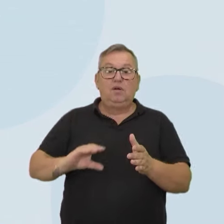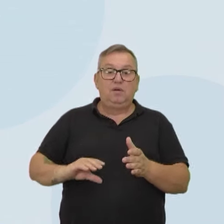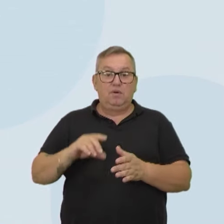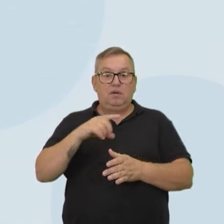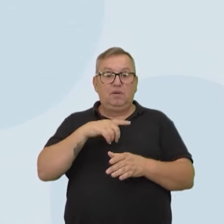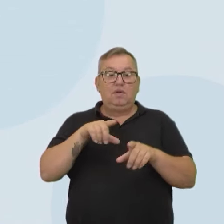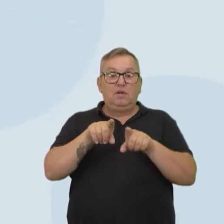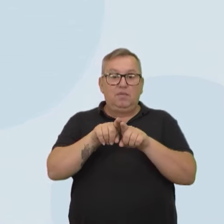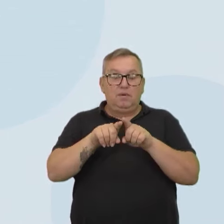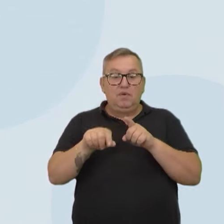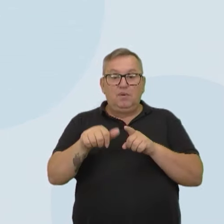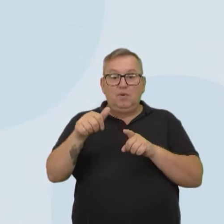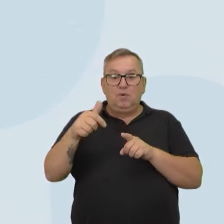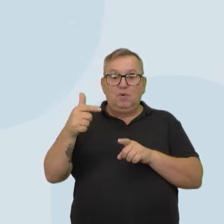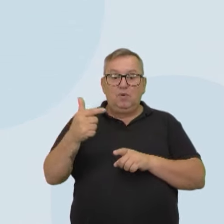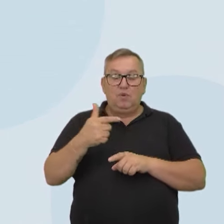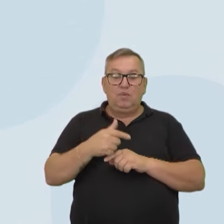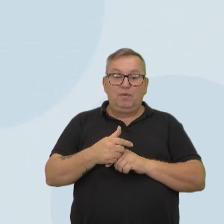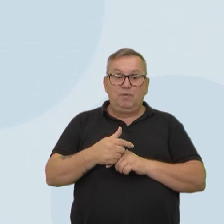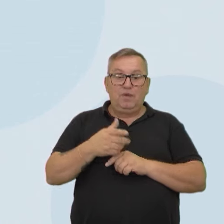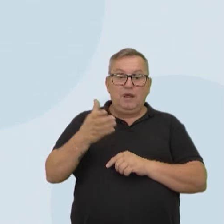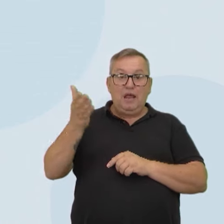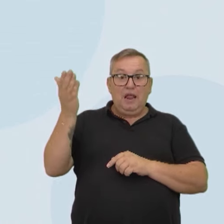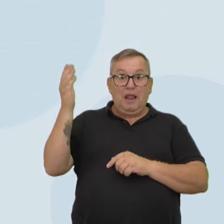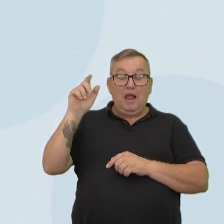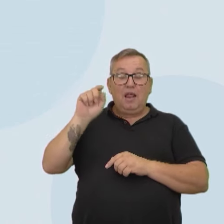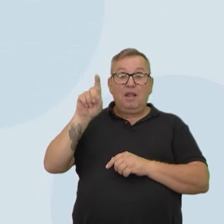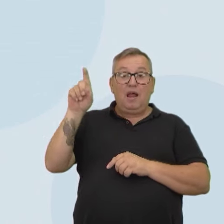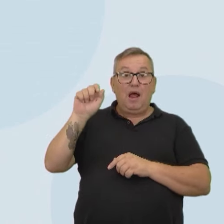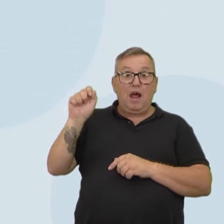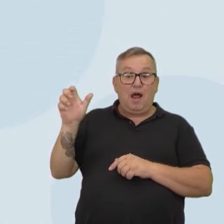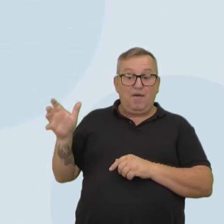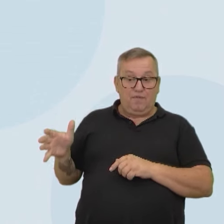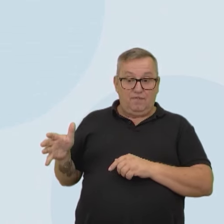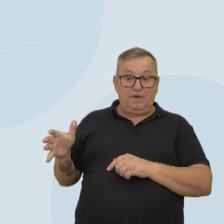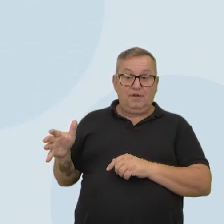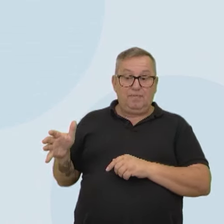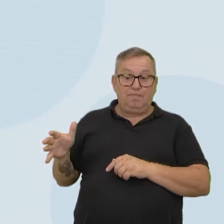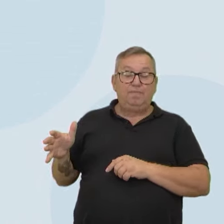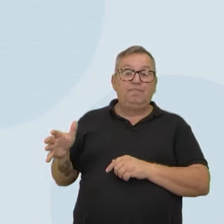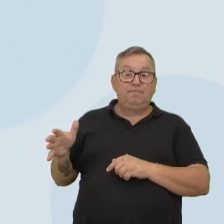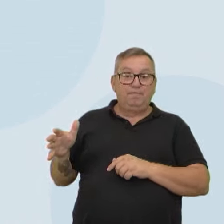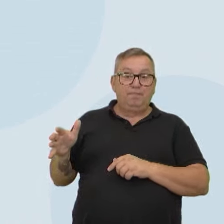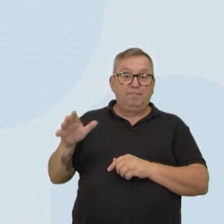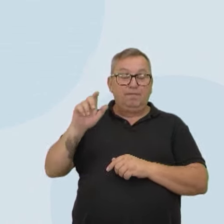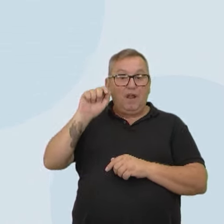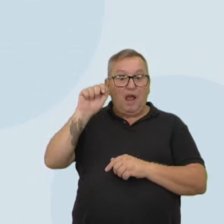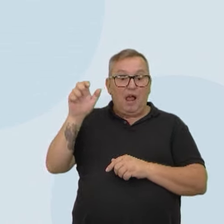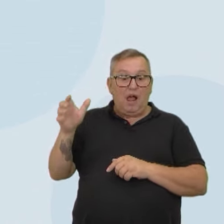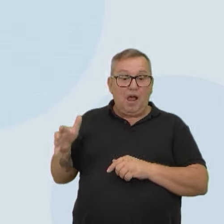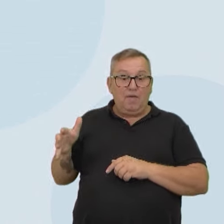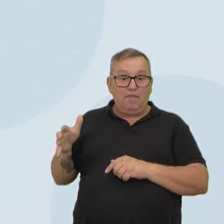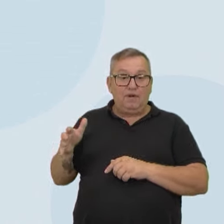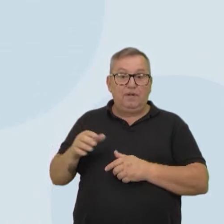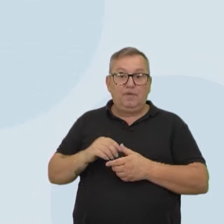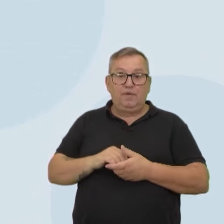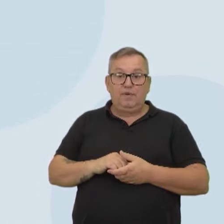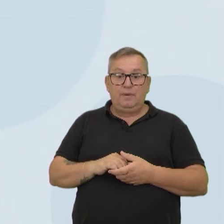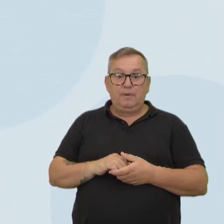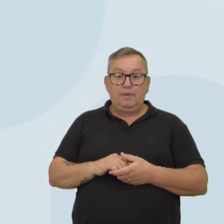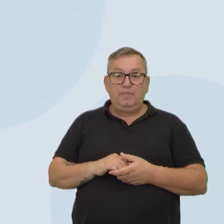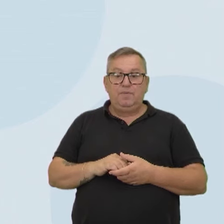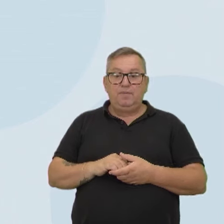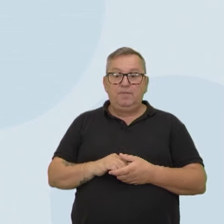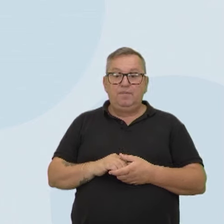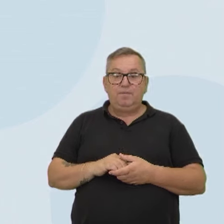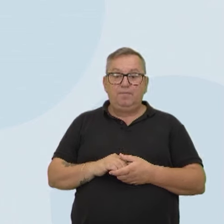aí o surgimento dos primeiros hominídeos lá na África, né? É importante a gente lembrar sempre que a África, vou até marcar aqui para vocês, ó, que